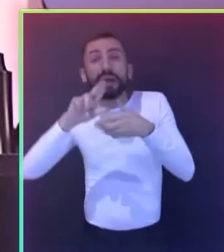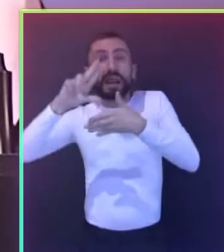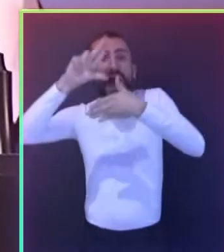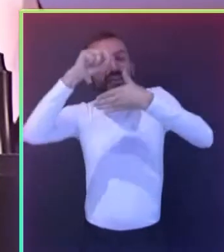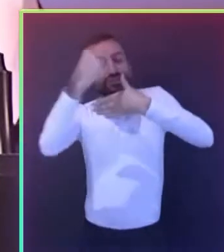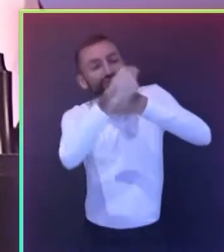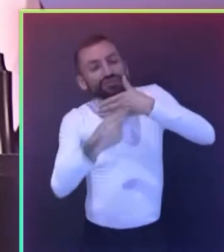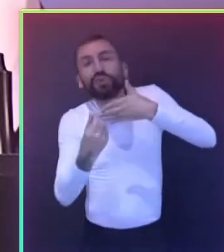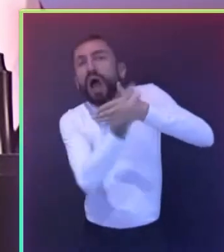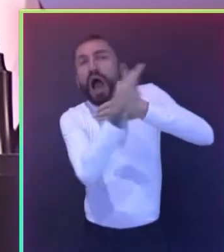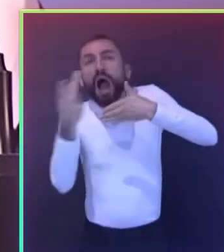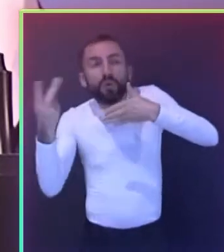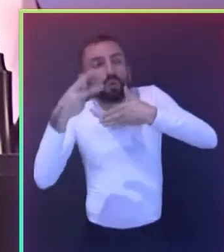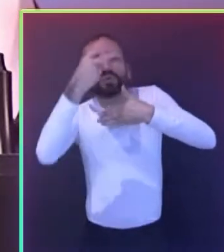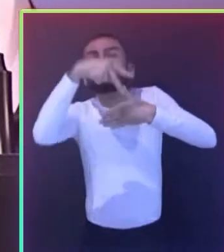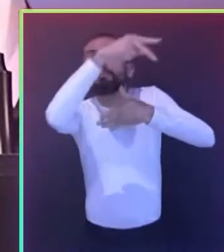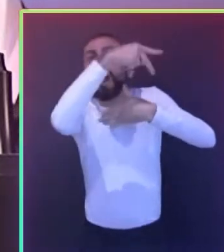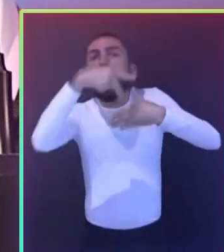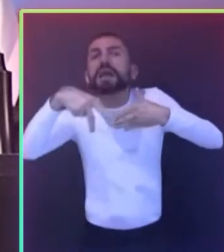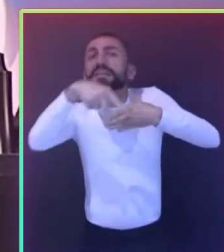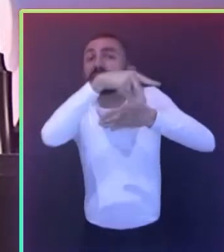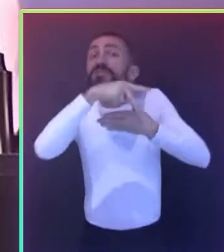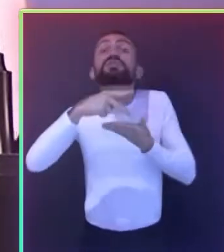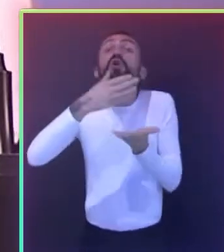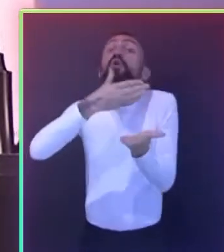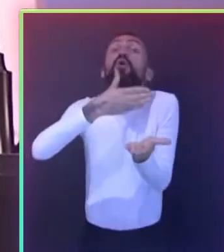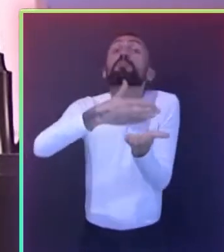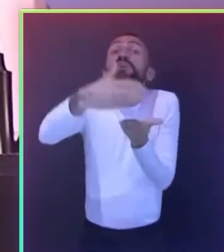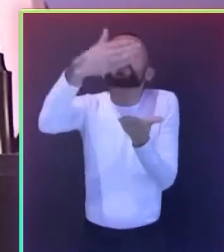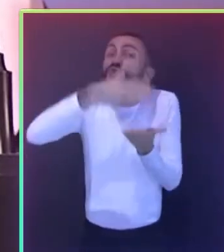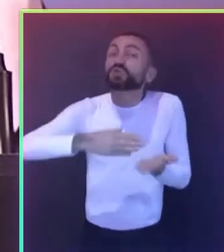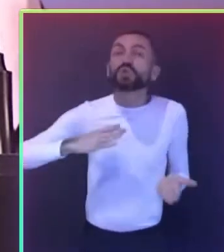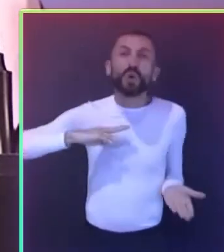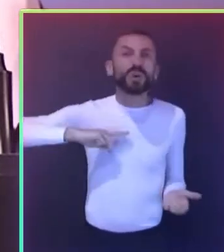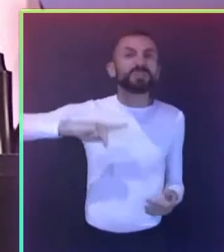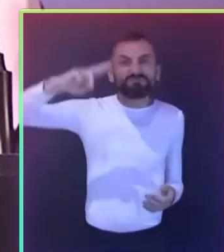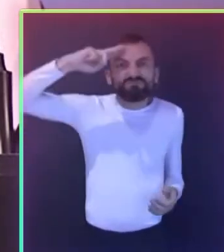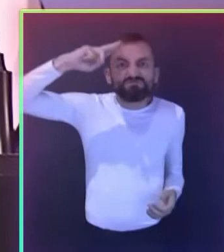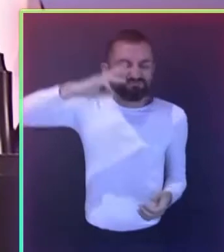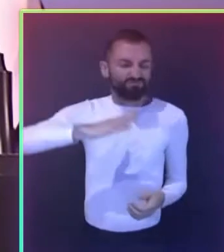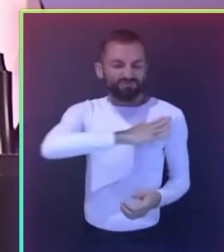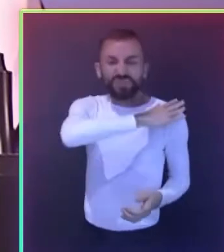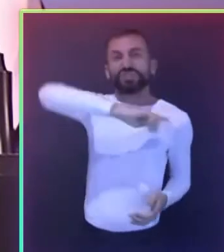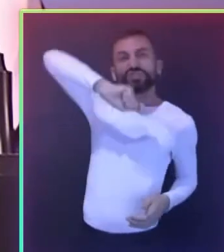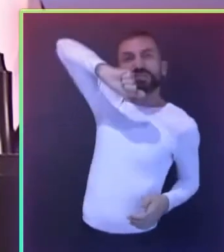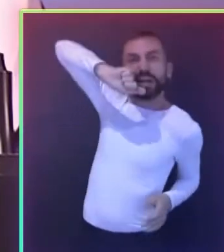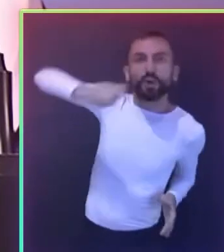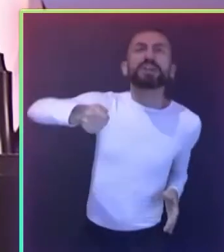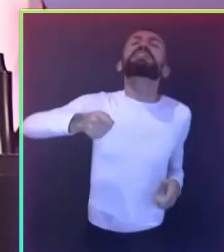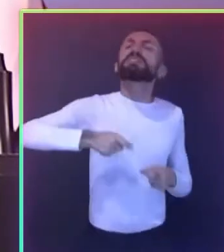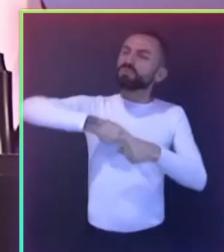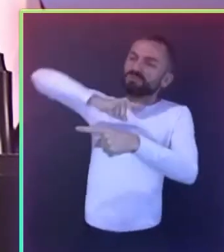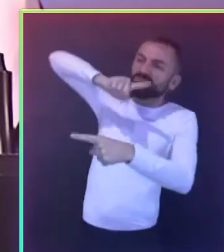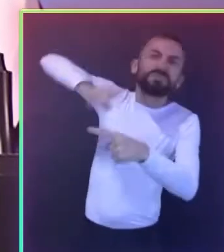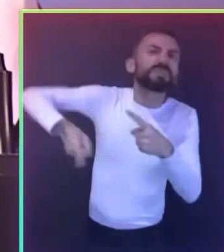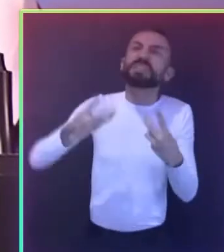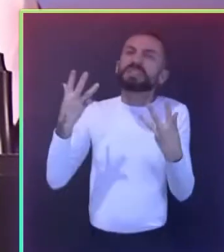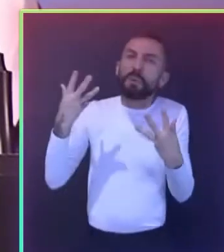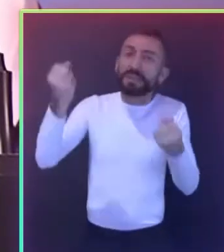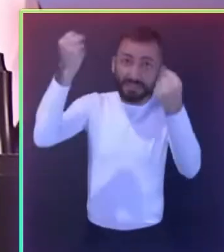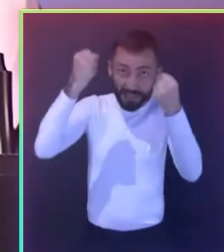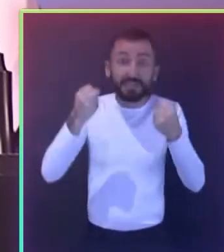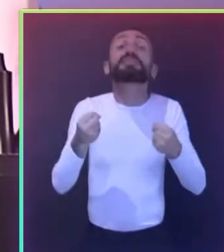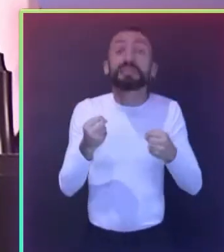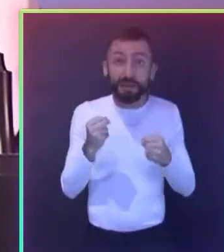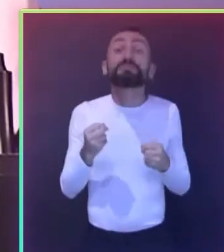e tortuosa viagem pelas estradas do autoritarismo da intolerância e da supressão de direito no Brasil